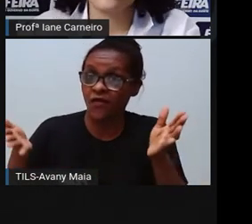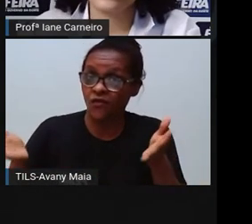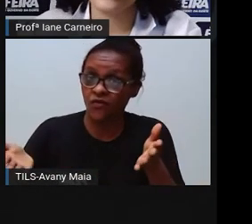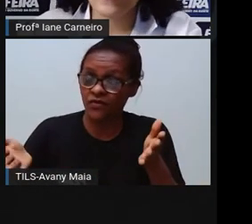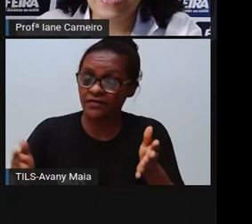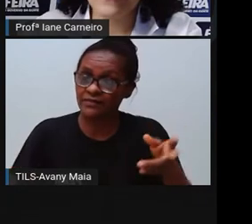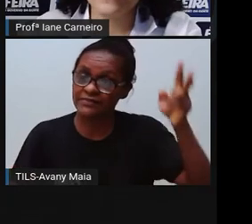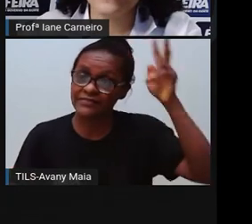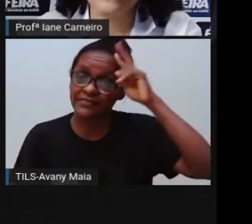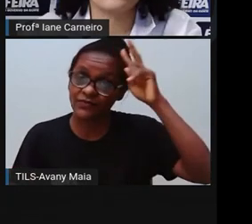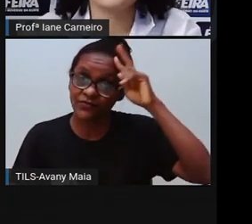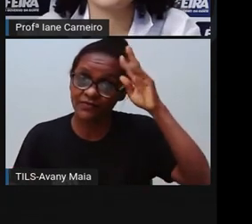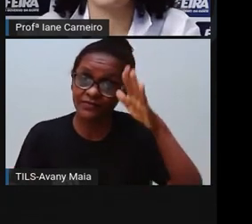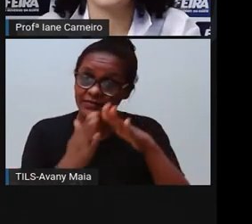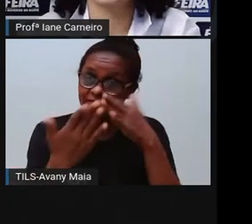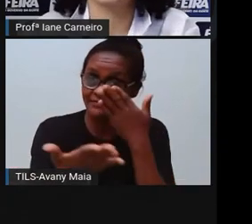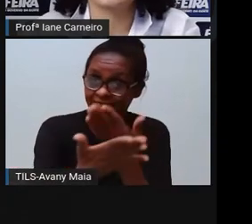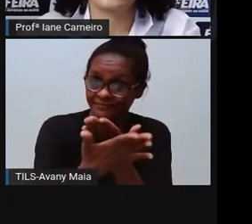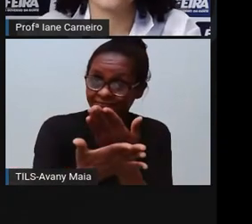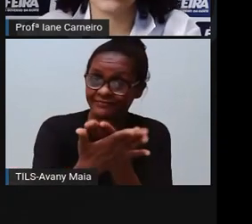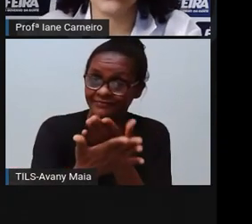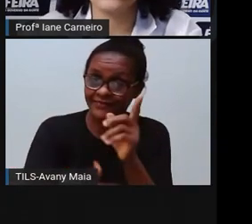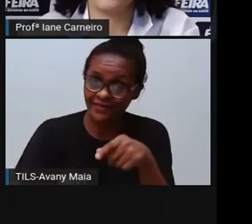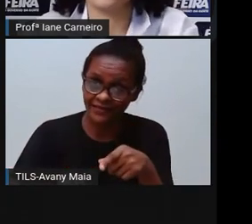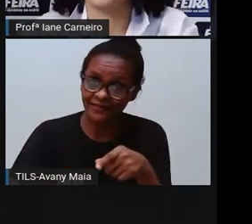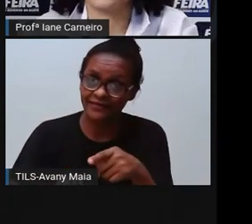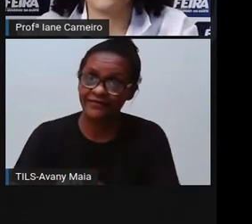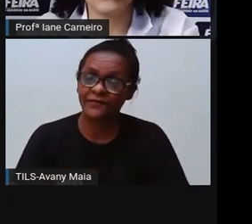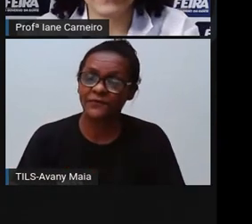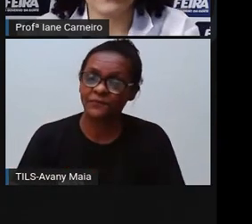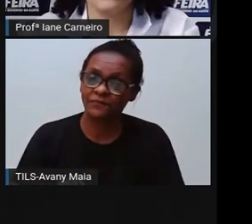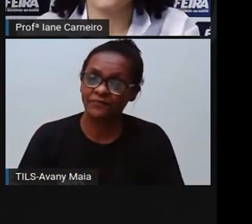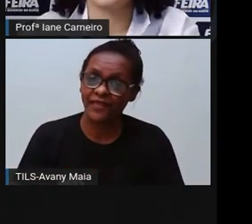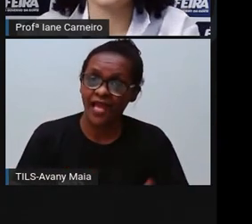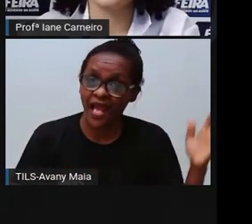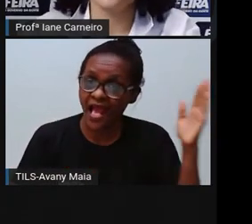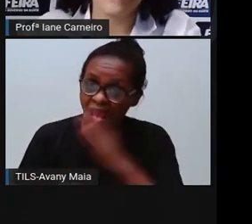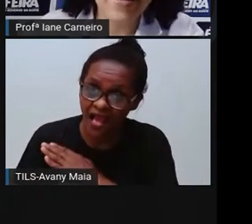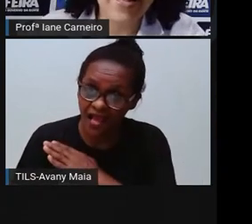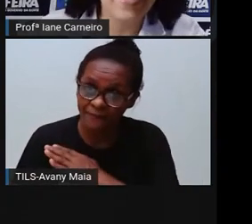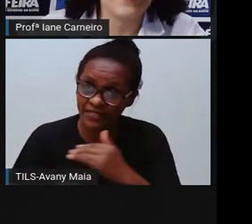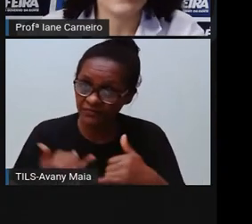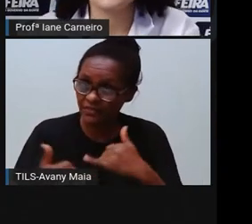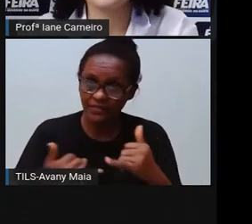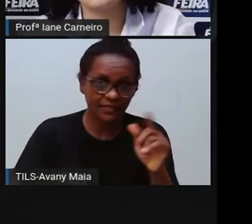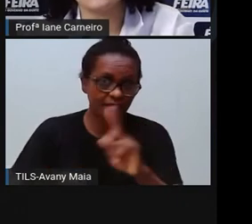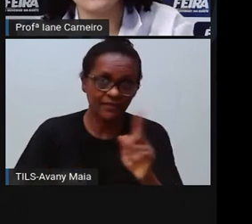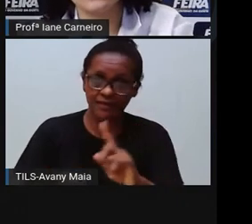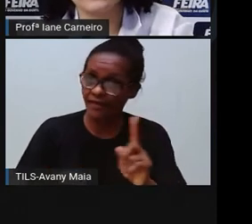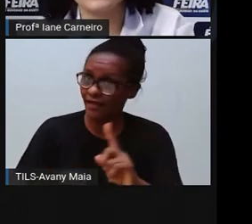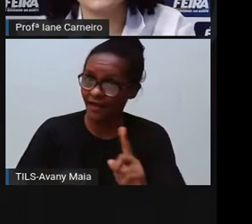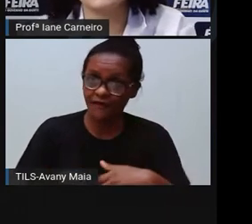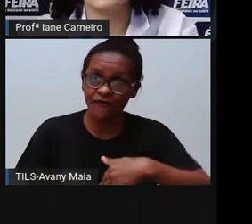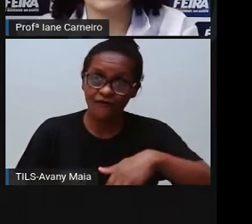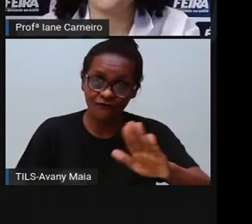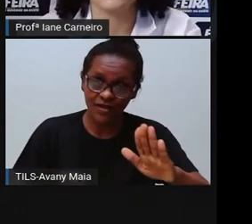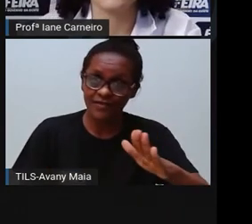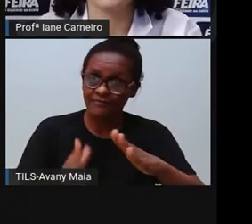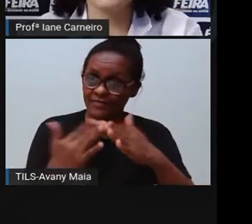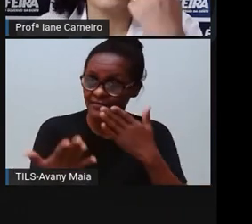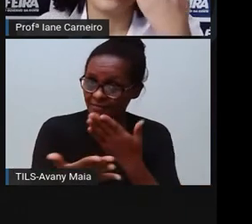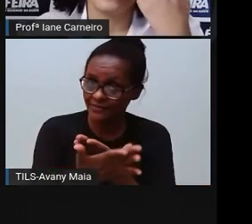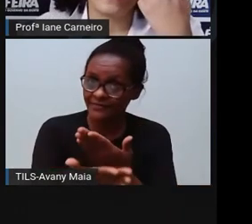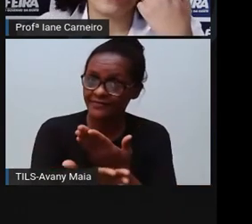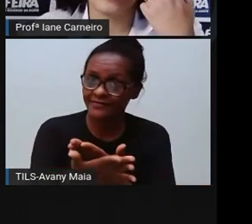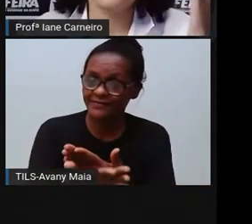segunda-feira você já tem aula, então você não pode brincar logo depois que toma café. Você tem que ir para a escola, né? E a Pró